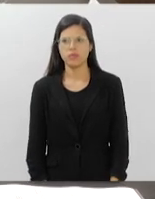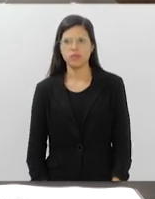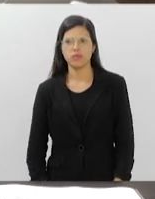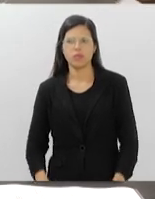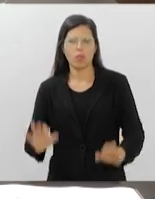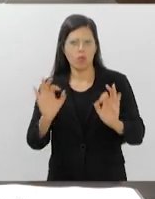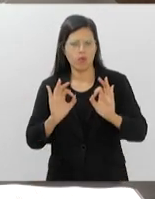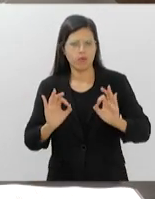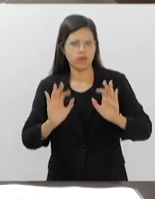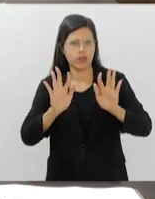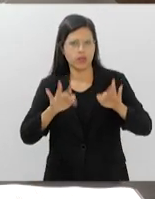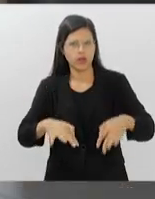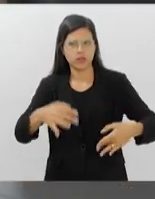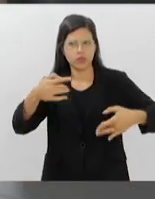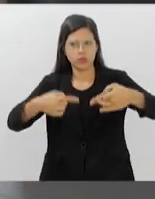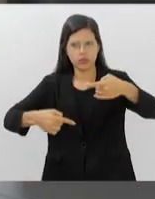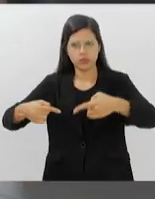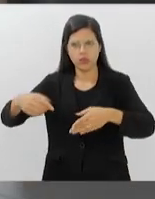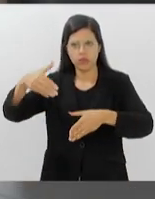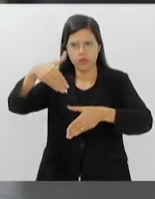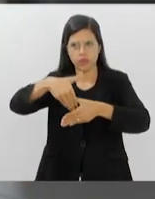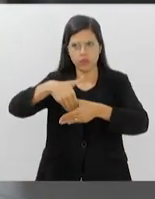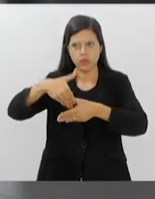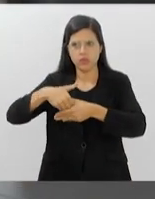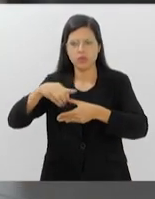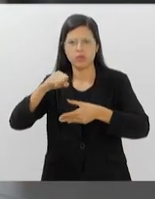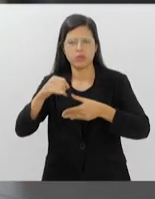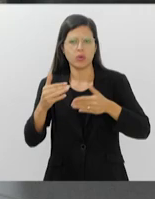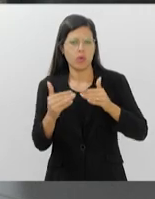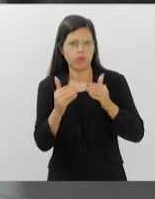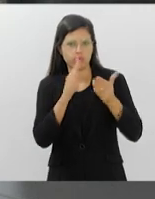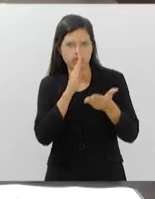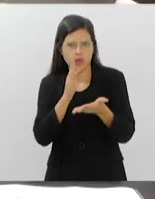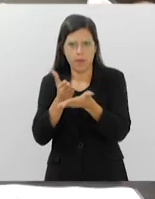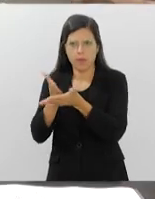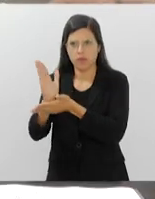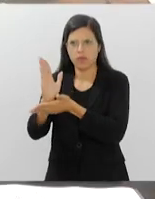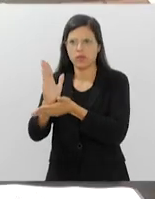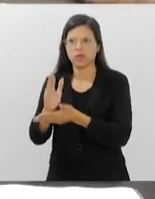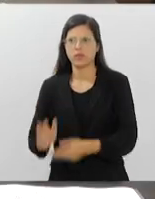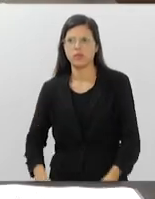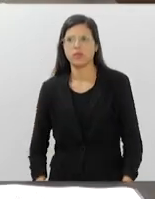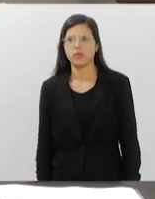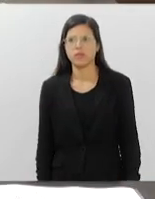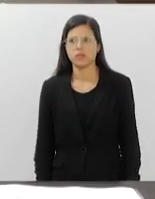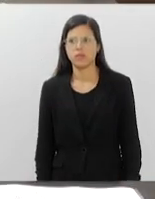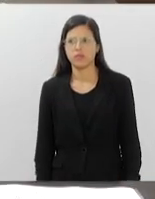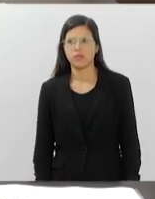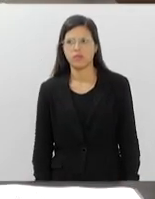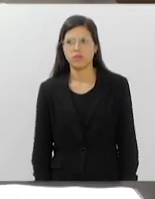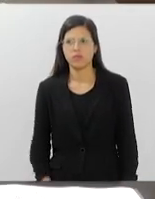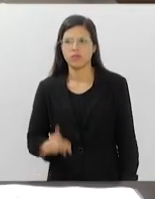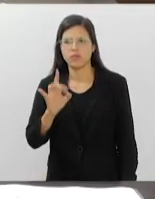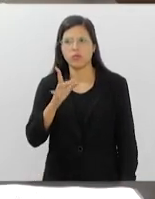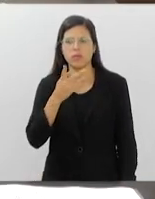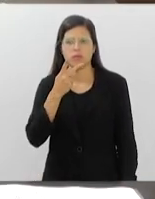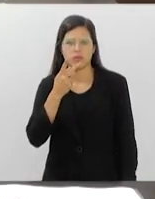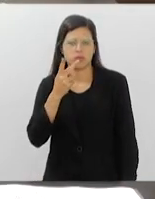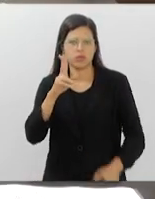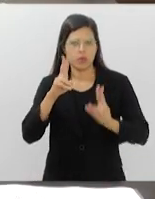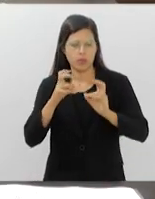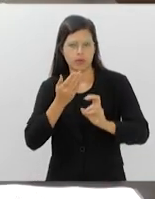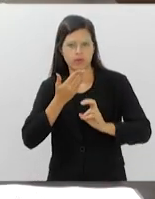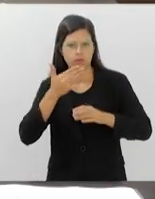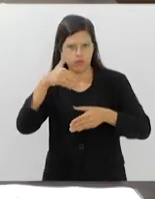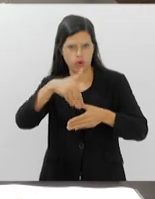quem queira discutir, encerrada a discussão, em votação, os senhores que aprovam permaneçam como estão, aprovado. Só para declarar, presidente. Declaração de voto, deputado